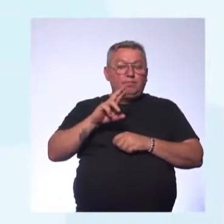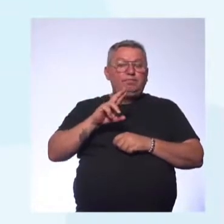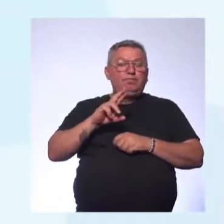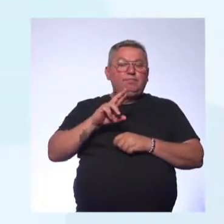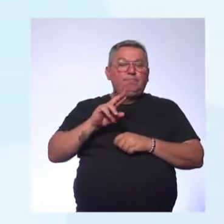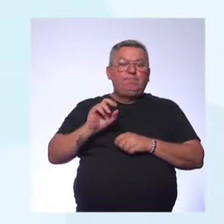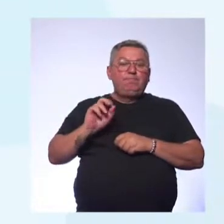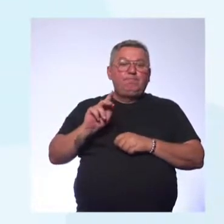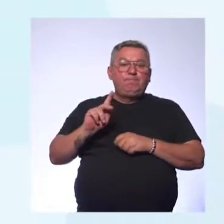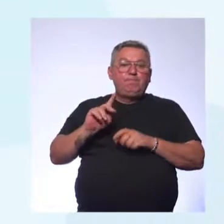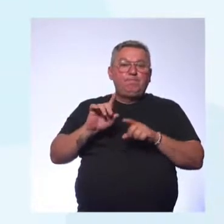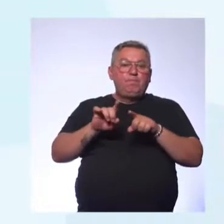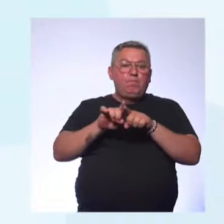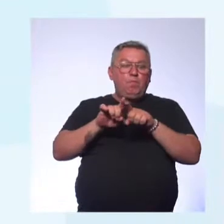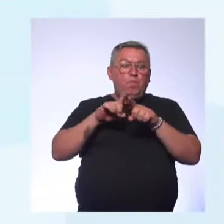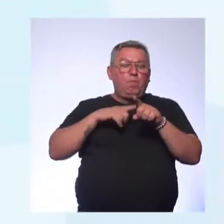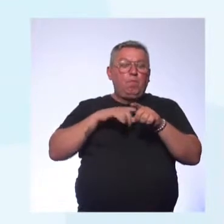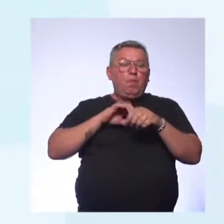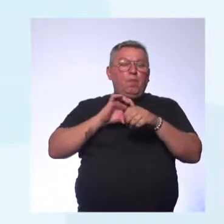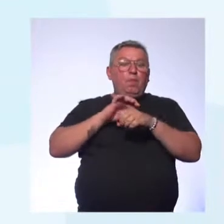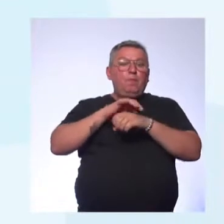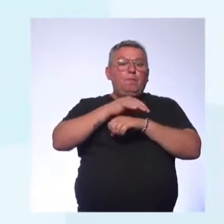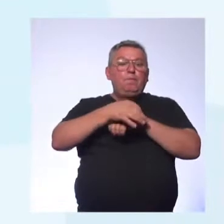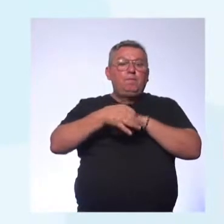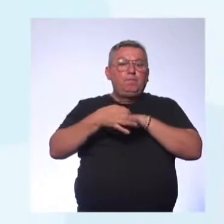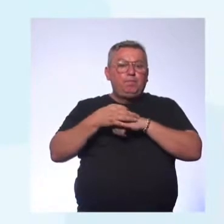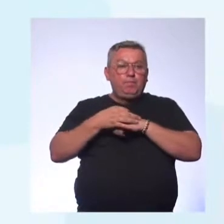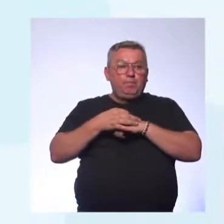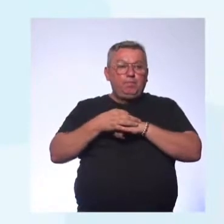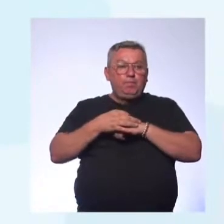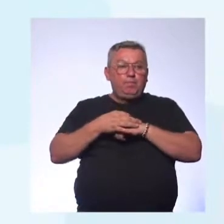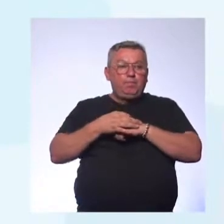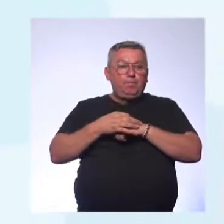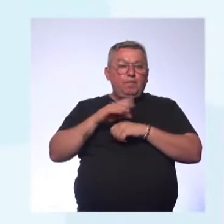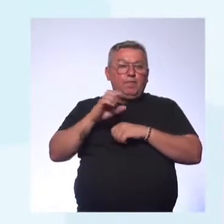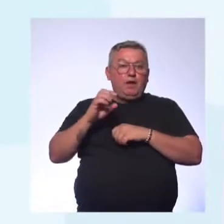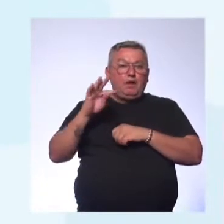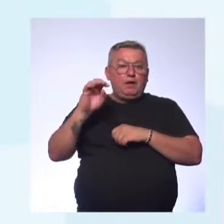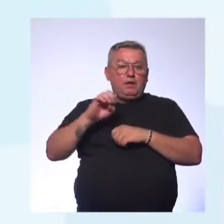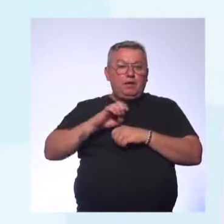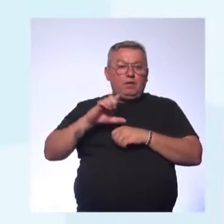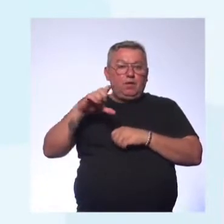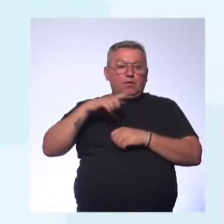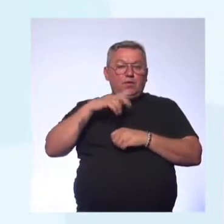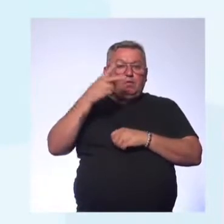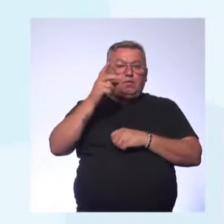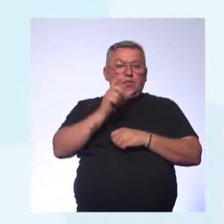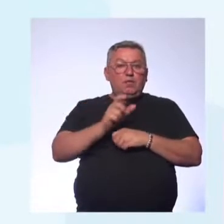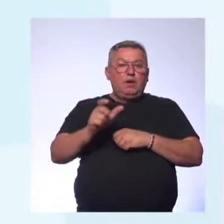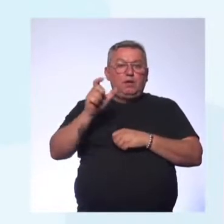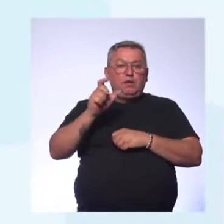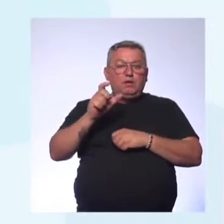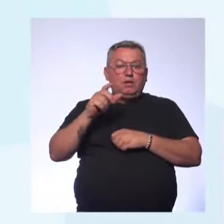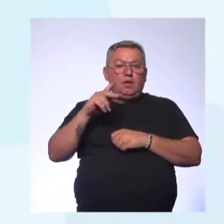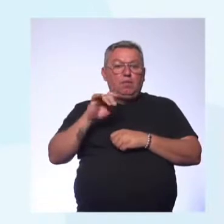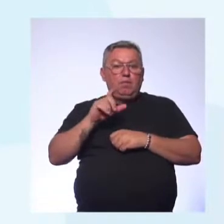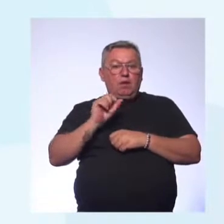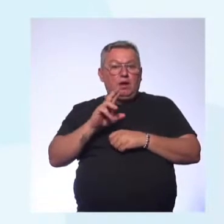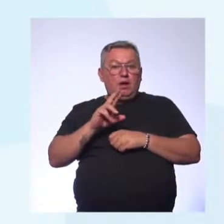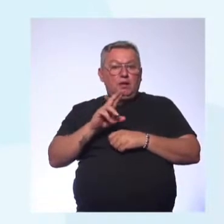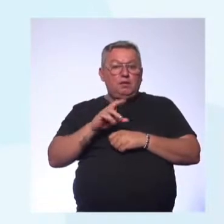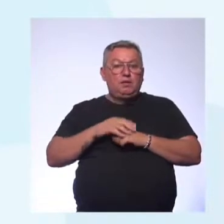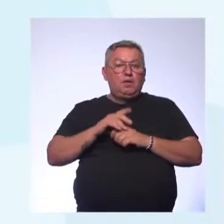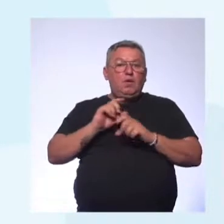ok a tecla de etanol ela tem duas partes Apolar e